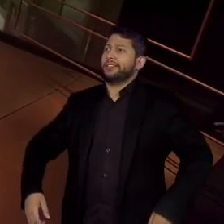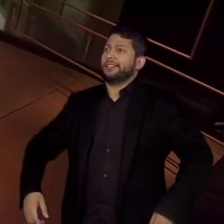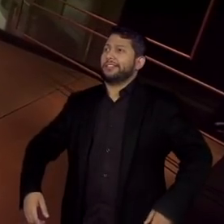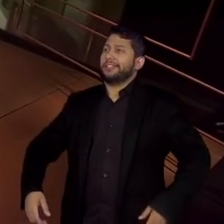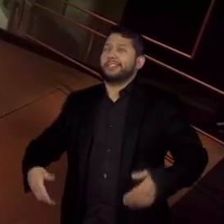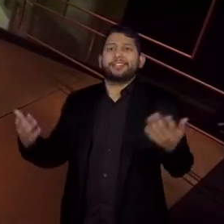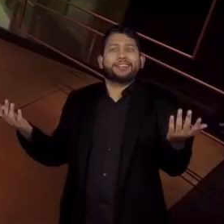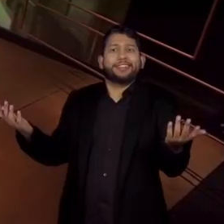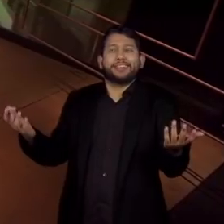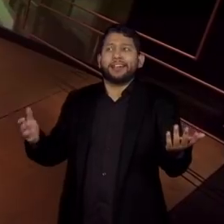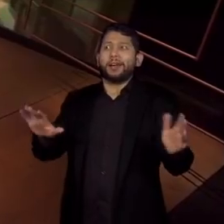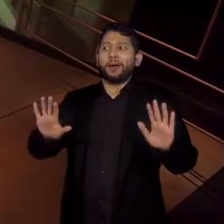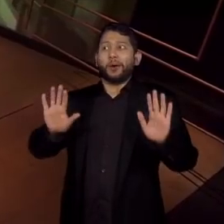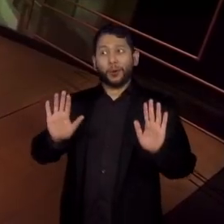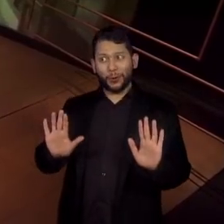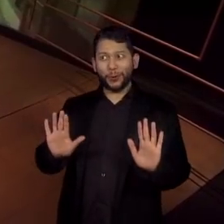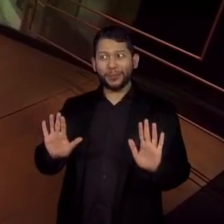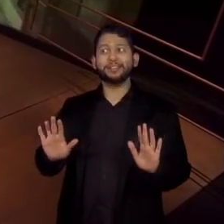Respira.